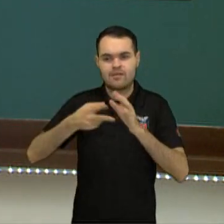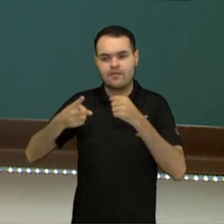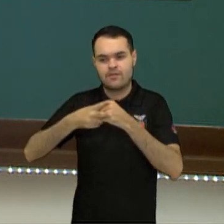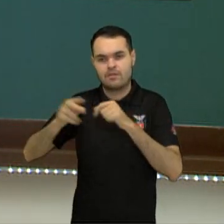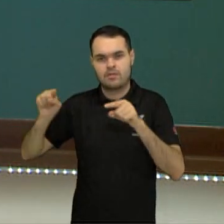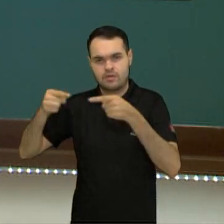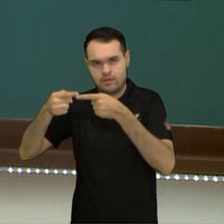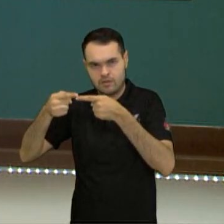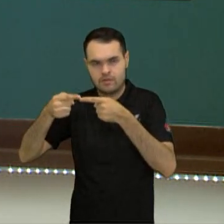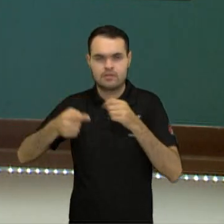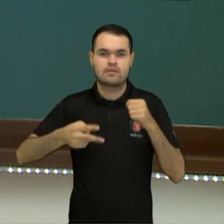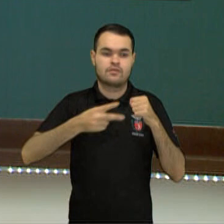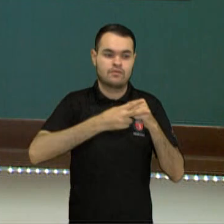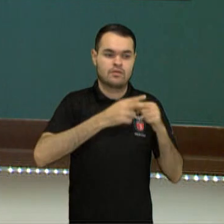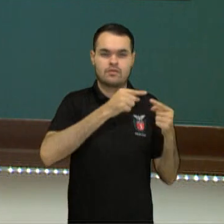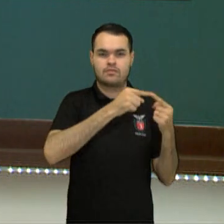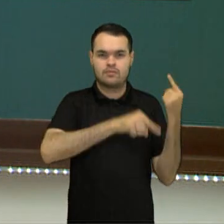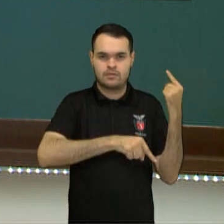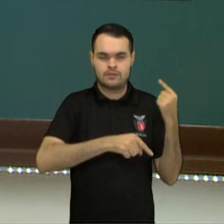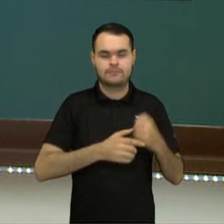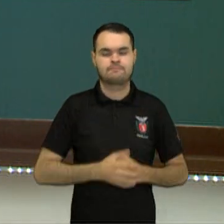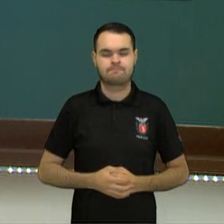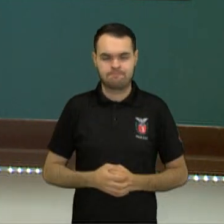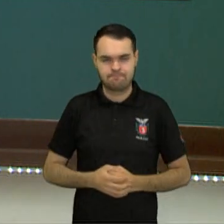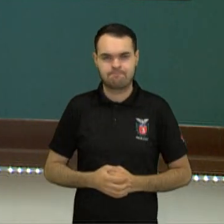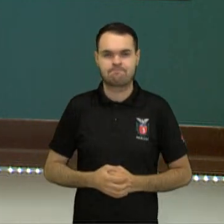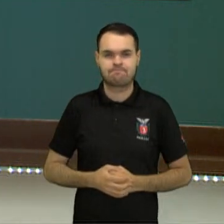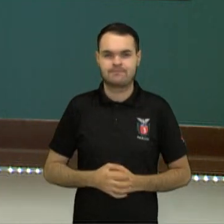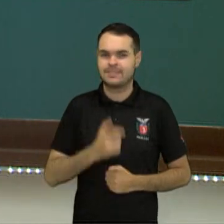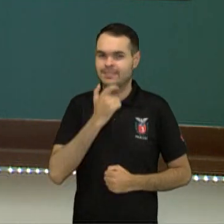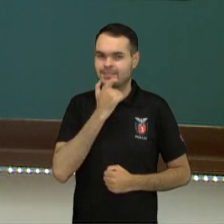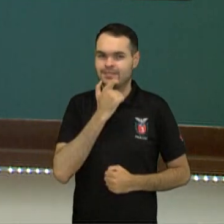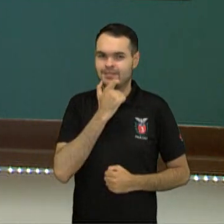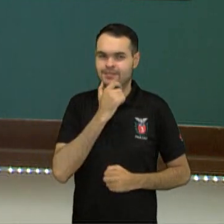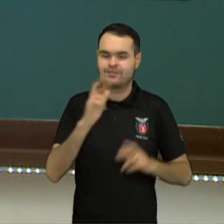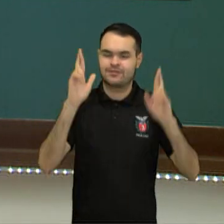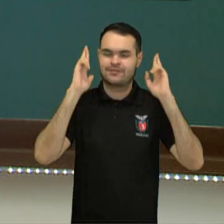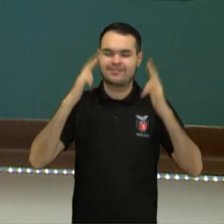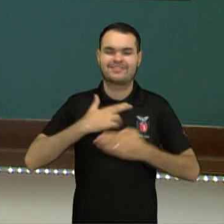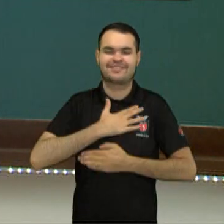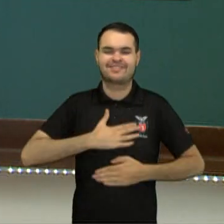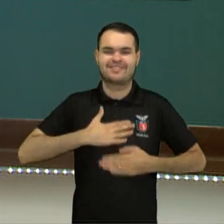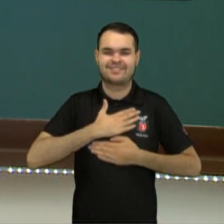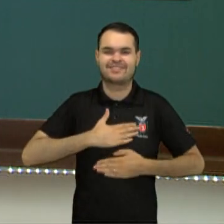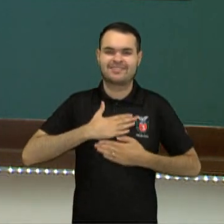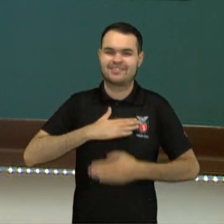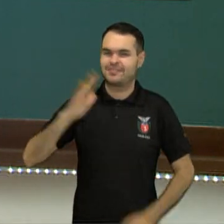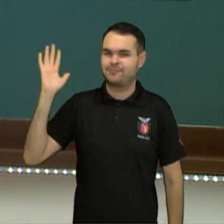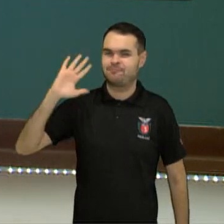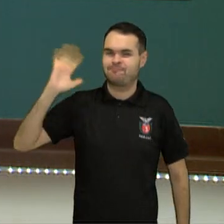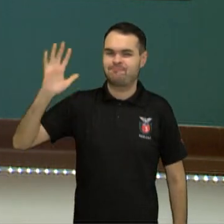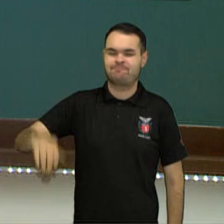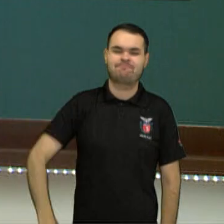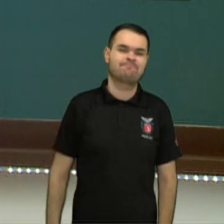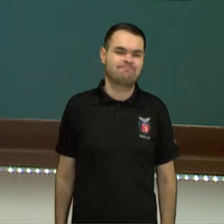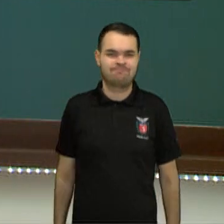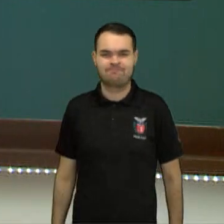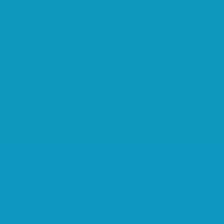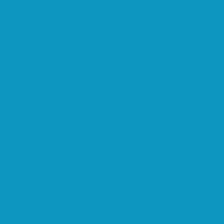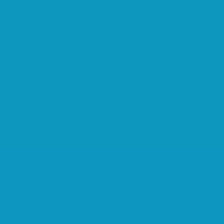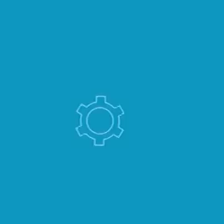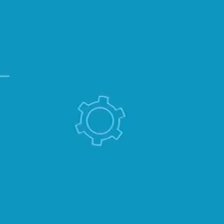verbos regulares e irregulares da língua inglesa. E eu espero que vocês tenham gostado, pessoal. Tchau, tchau.